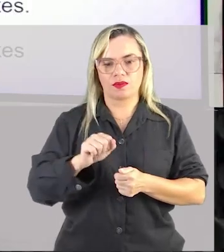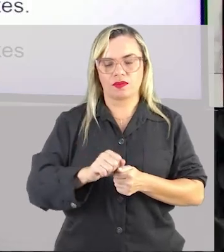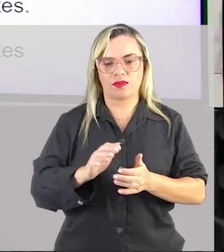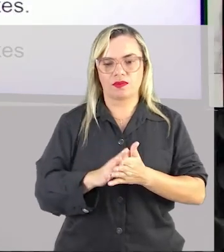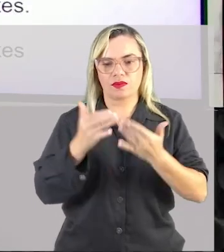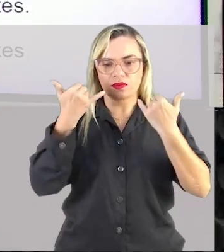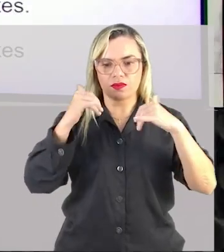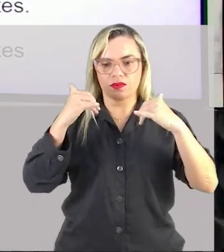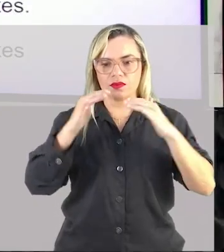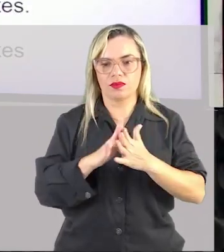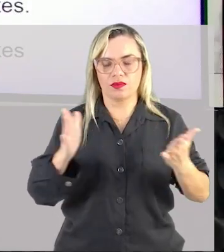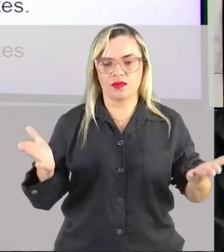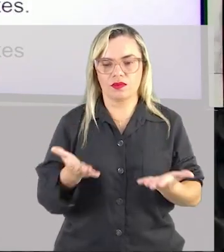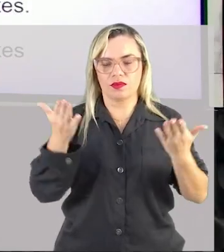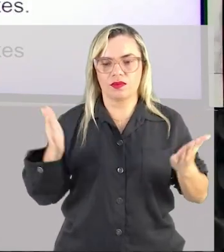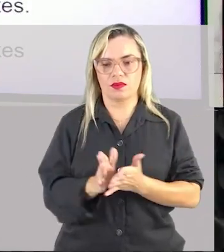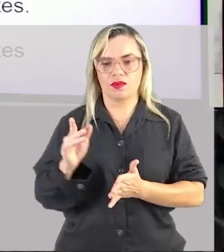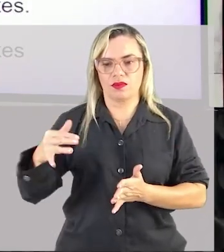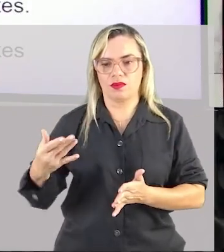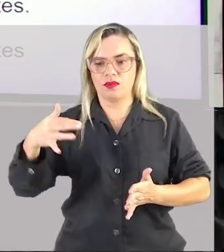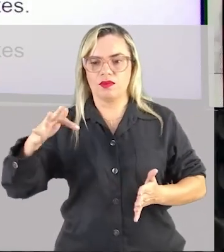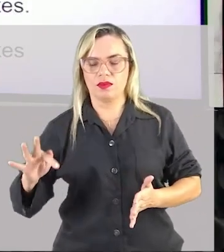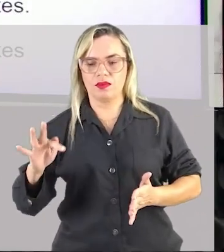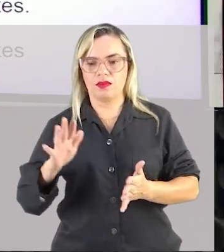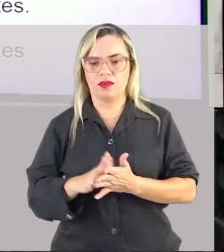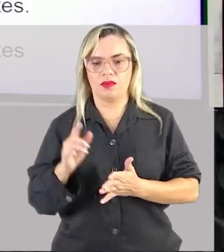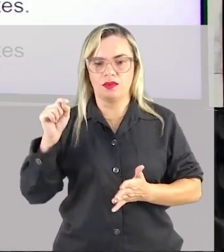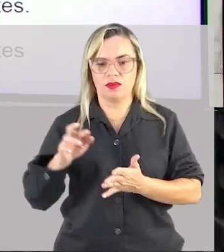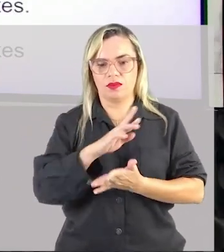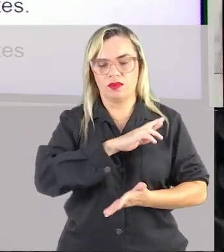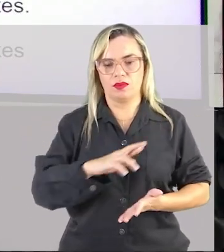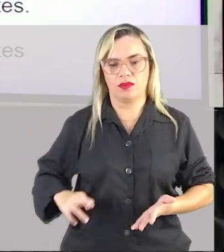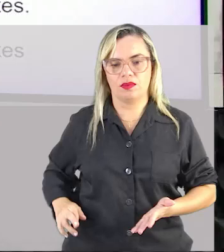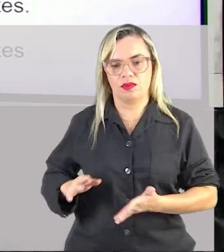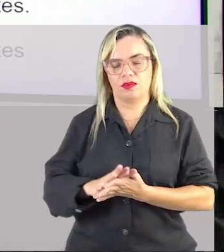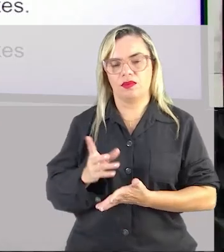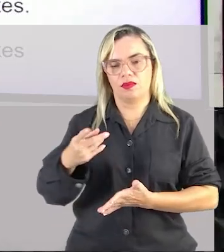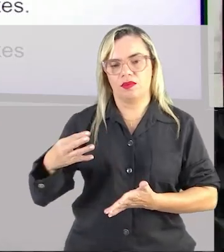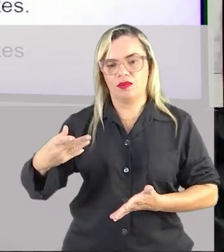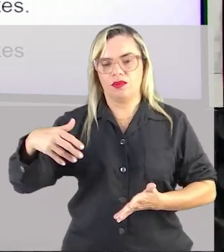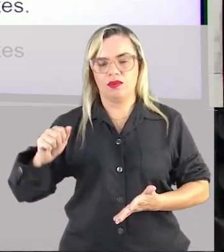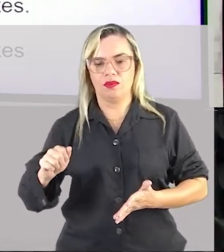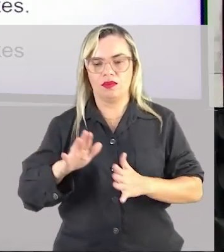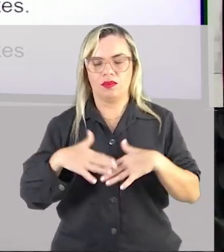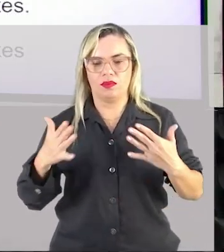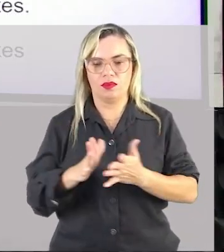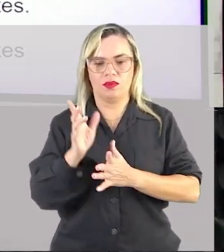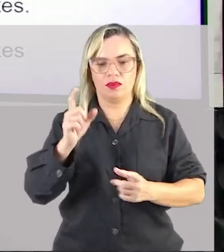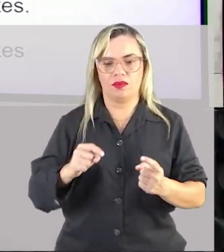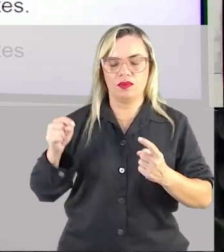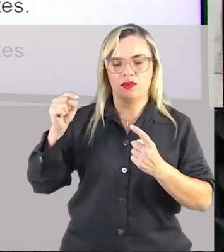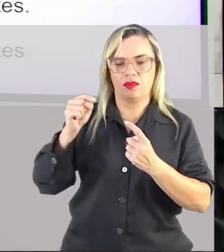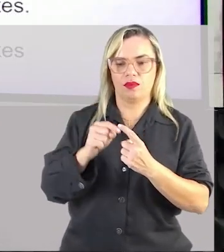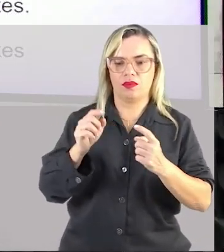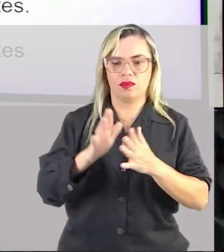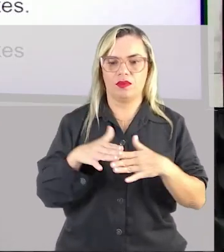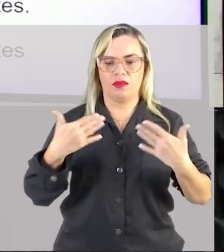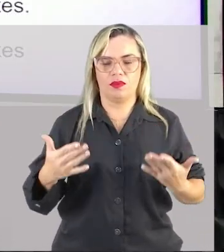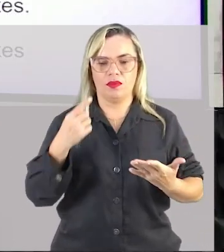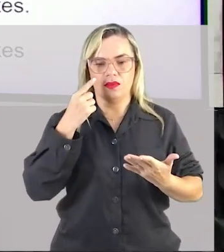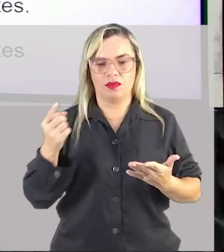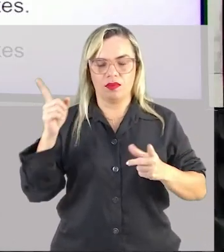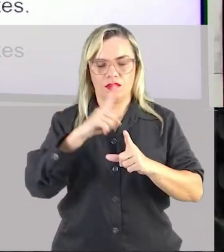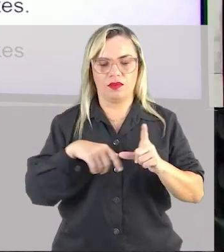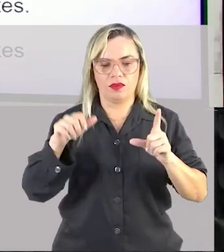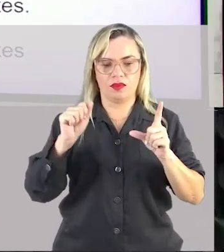parte de uma campanha publicitária promovida pela Unicef na República Dominicana. E o objetivo, ou seja, qual a sua função? Explicar